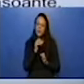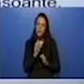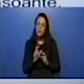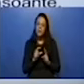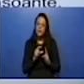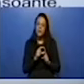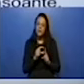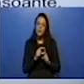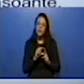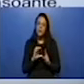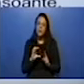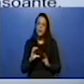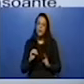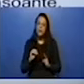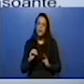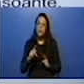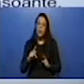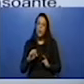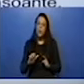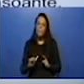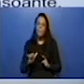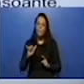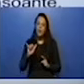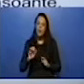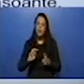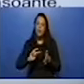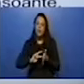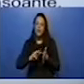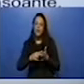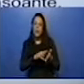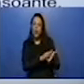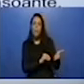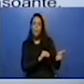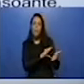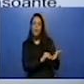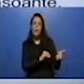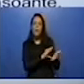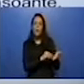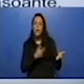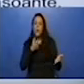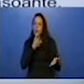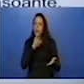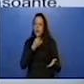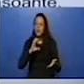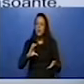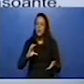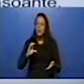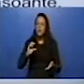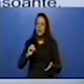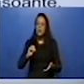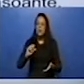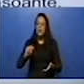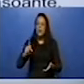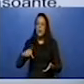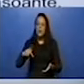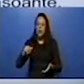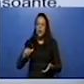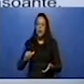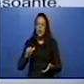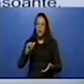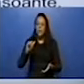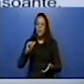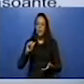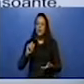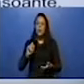palavra copy. Copy, que é copiar alguma coisa. Copiar. Para poder dizer